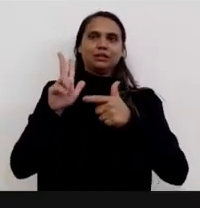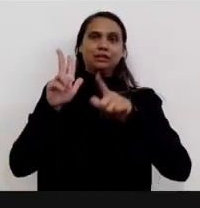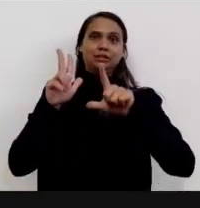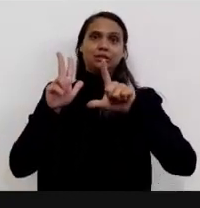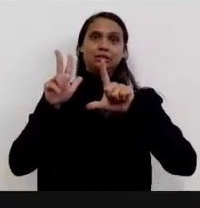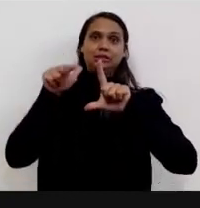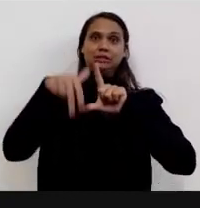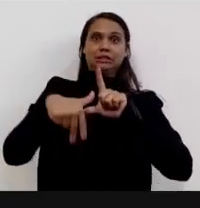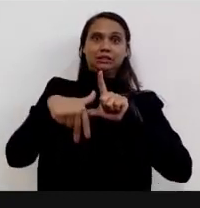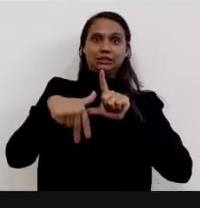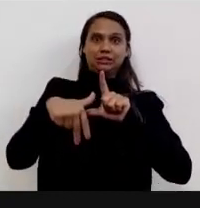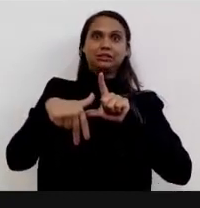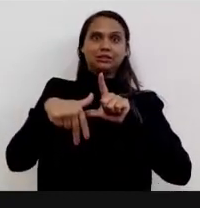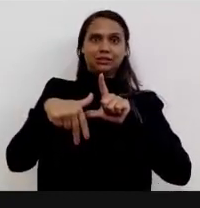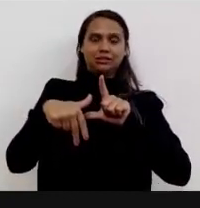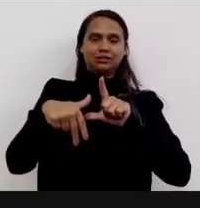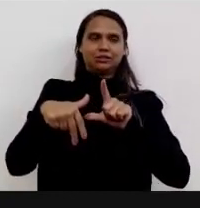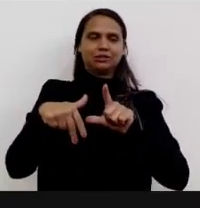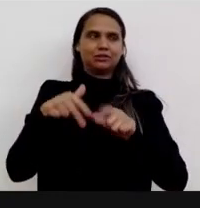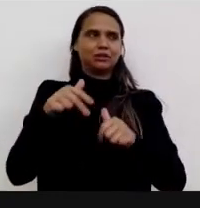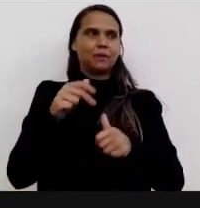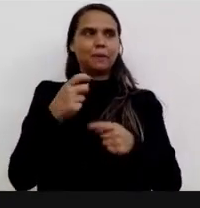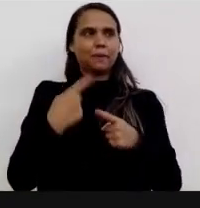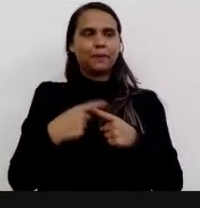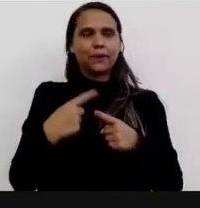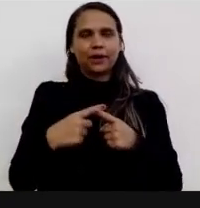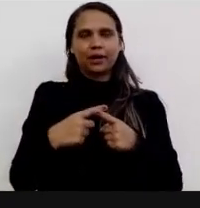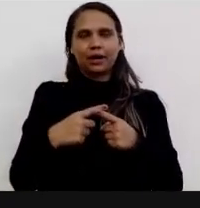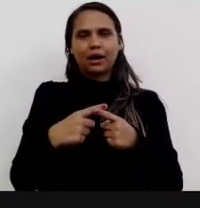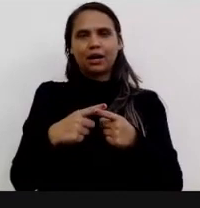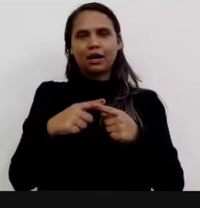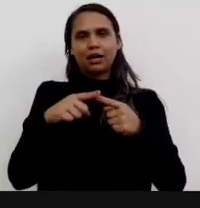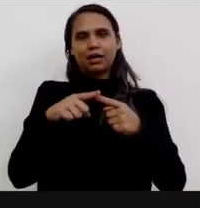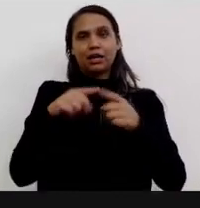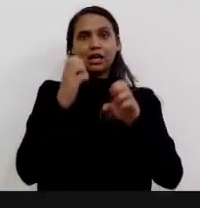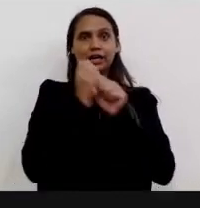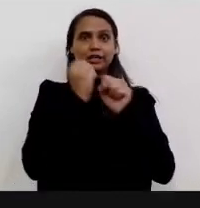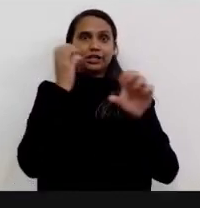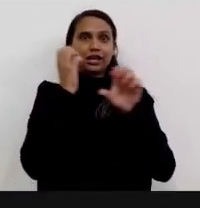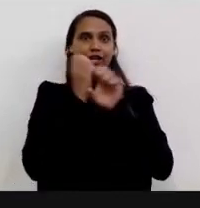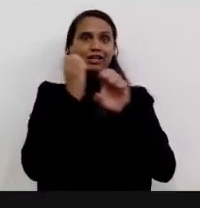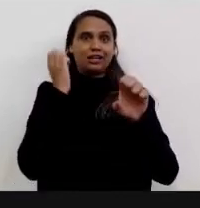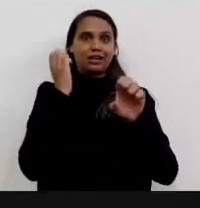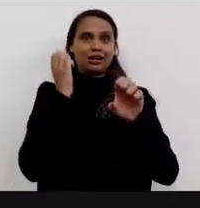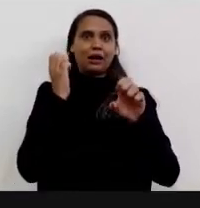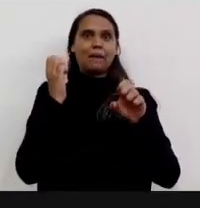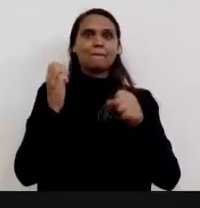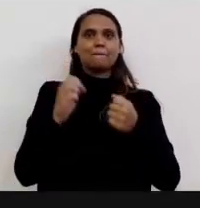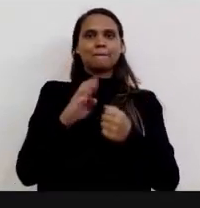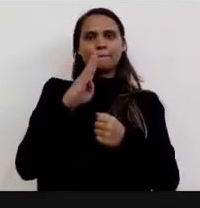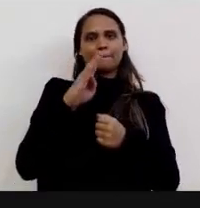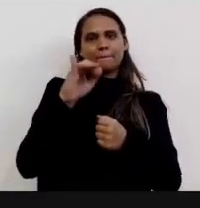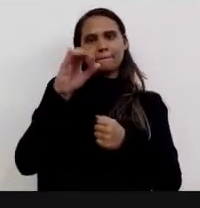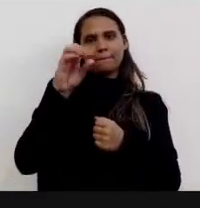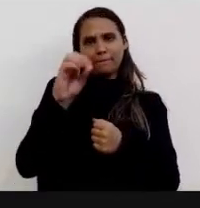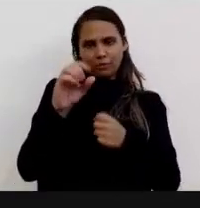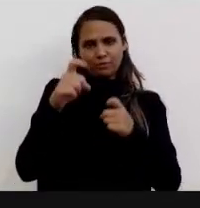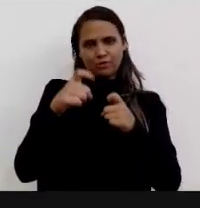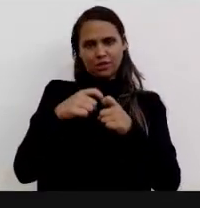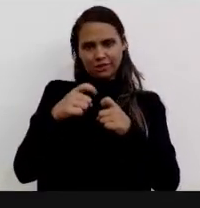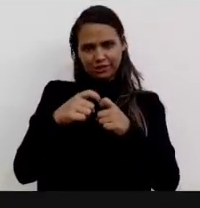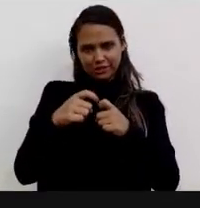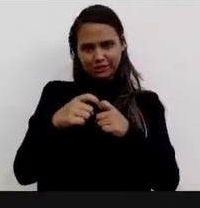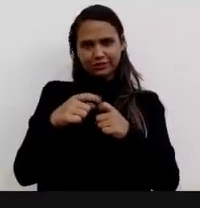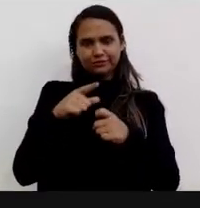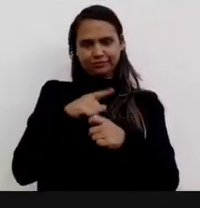Coreia, num evento de engenharia biomédica, onde nós discutimos isso aí com